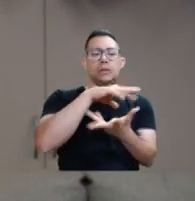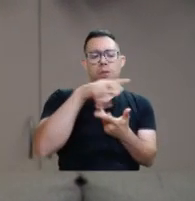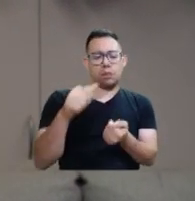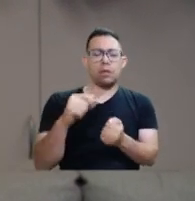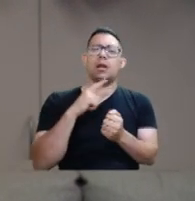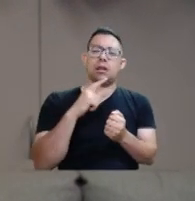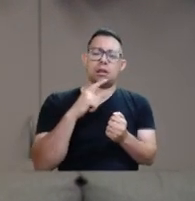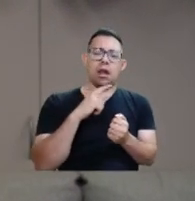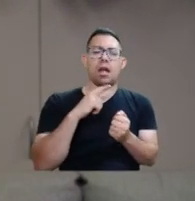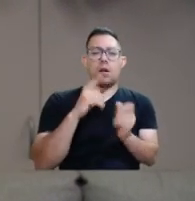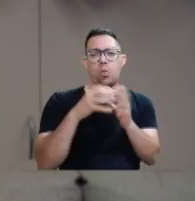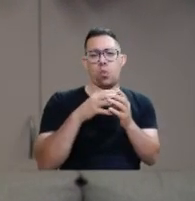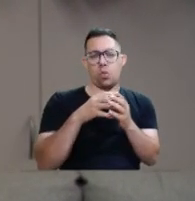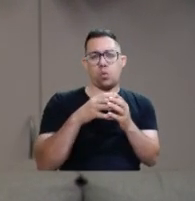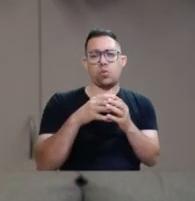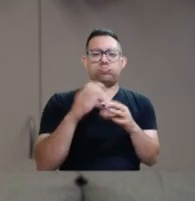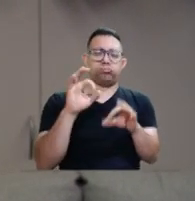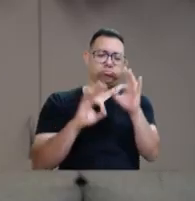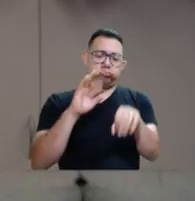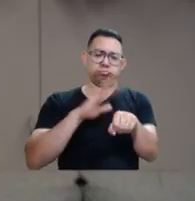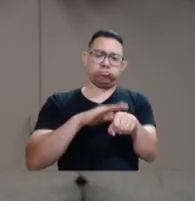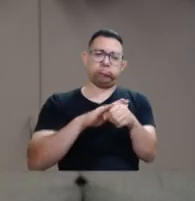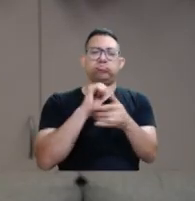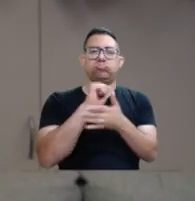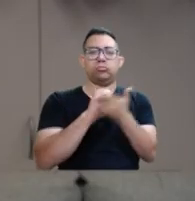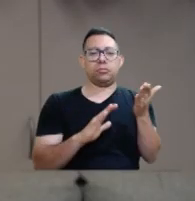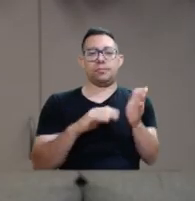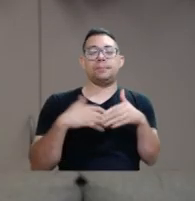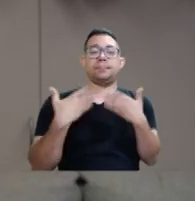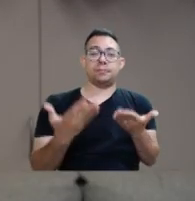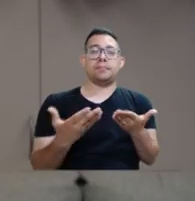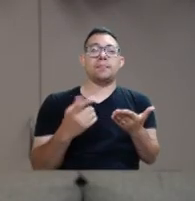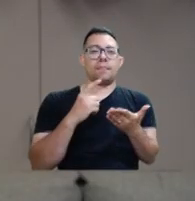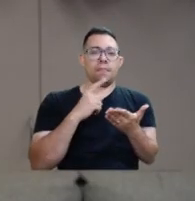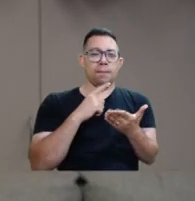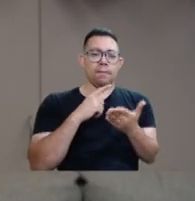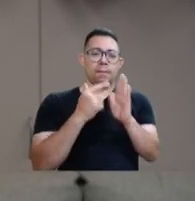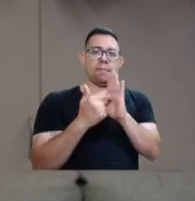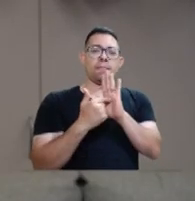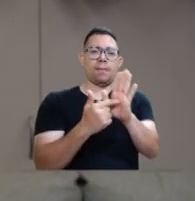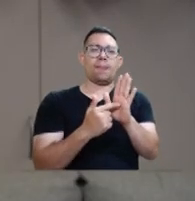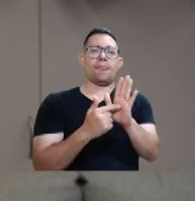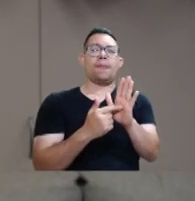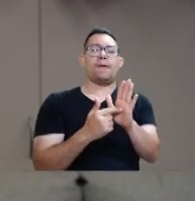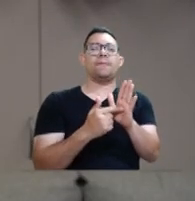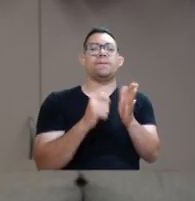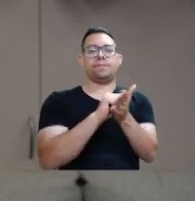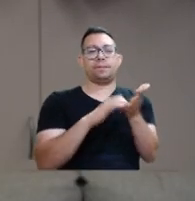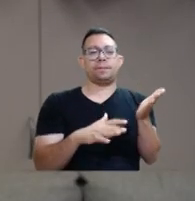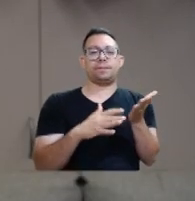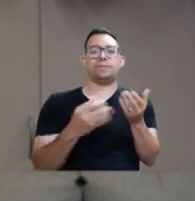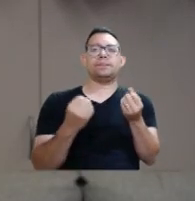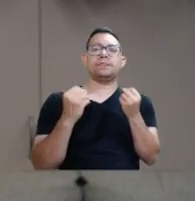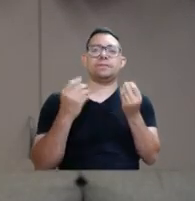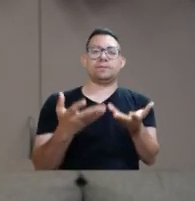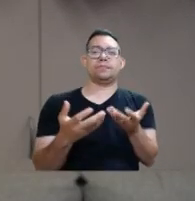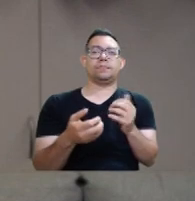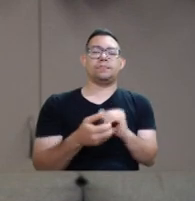relações internacionais. Então o nosso departamento ele fica responsável por essas disciplinas e